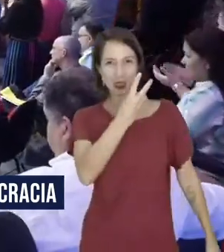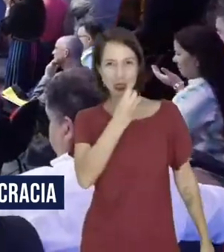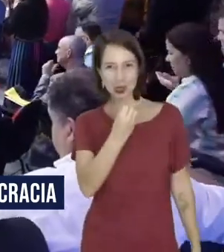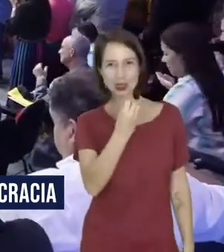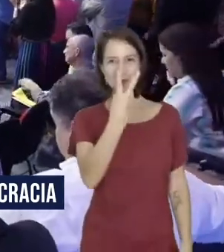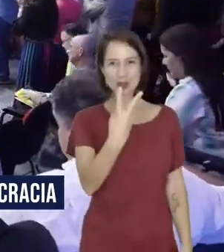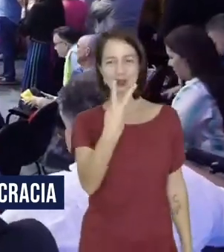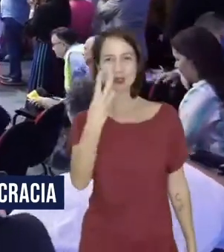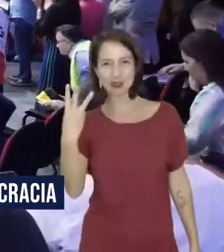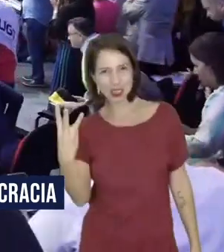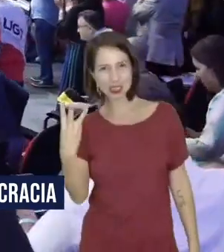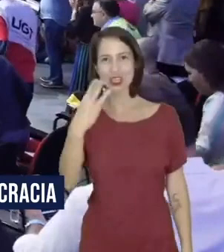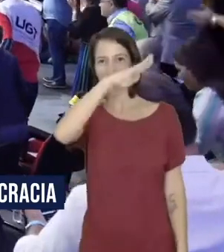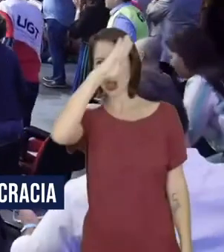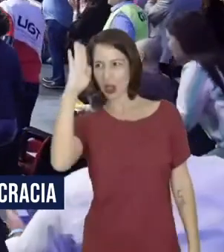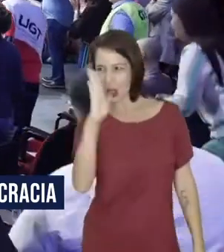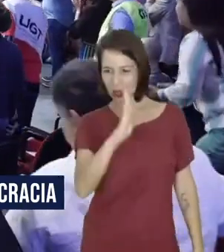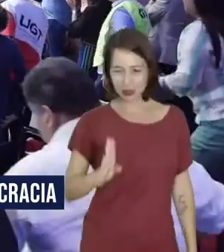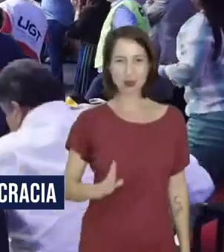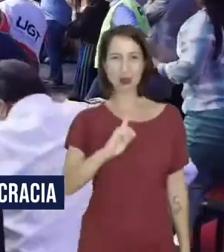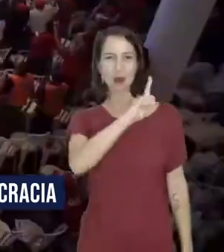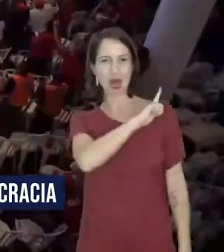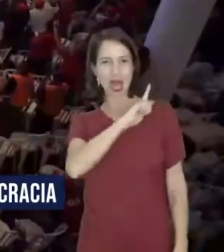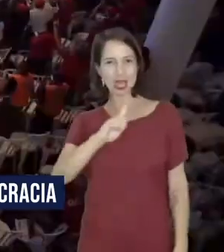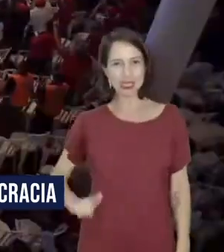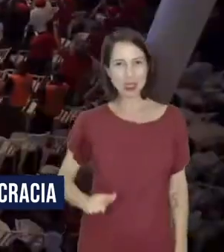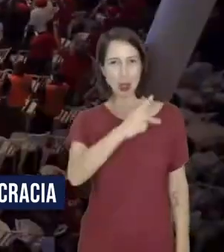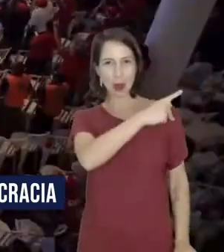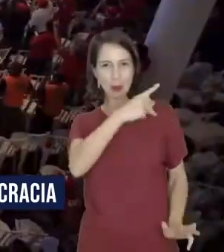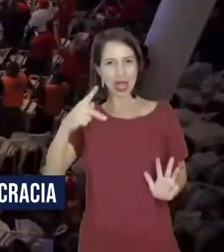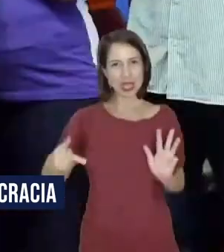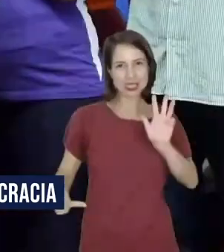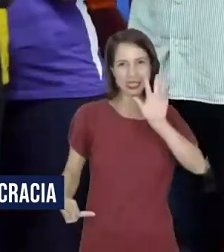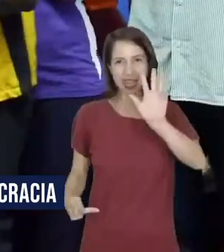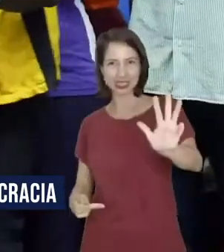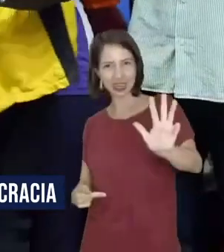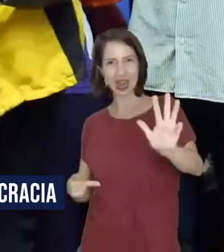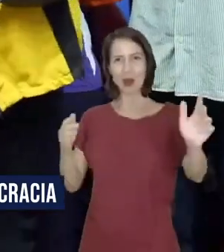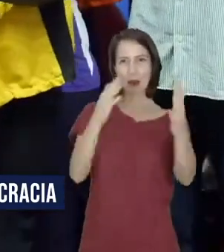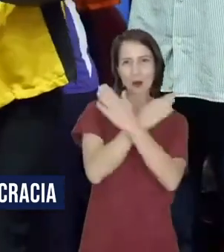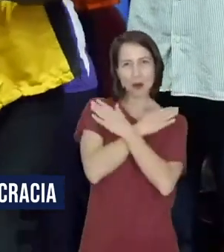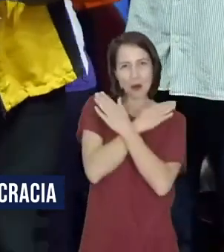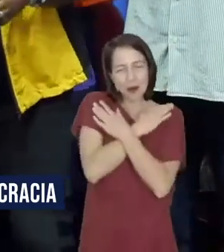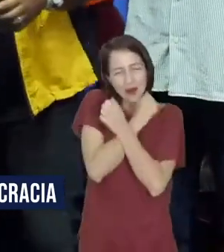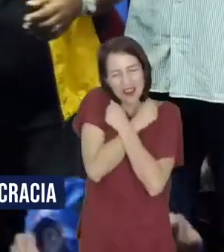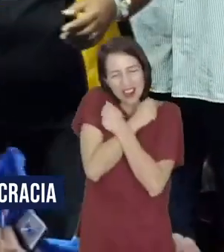os companheiros e as companheiras e até o próximo encontro, se Deus quiser.